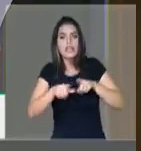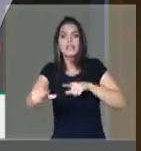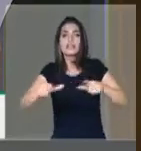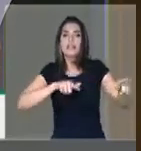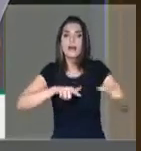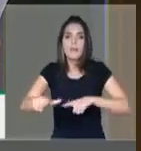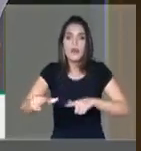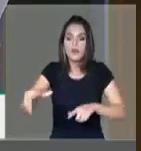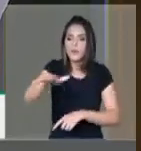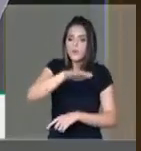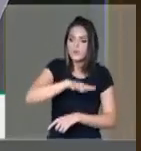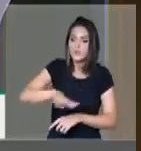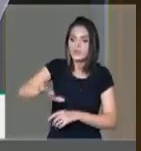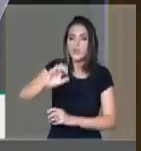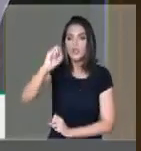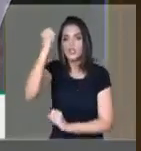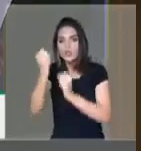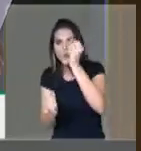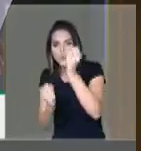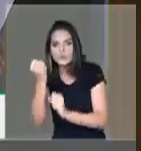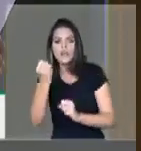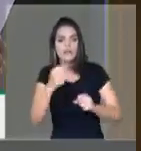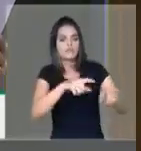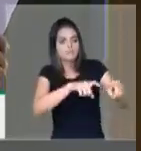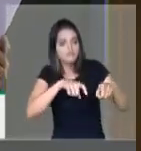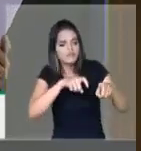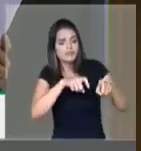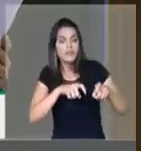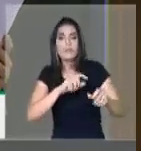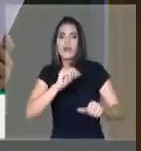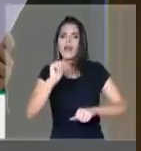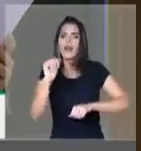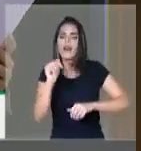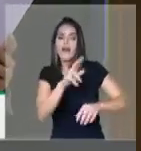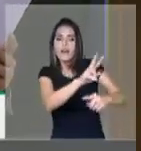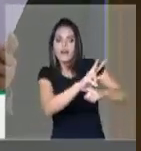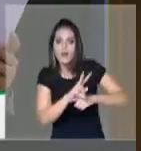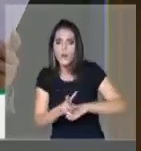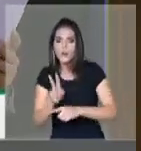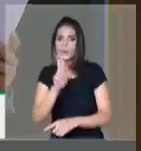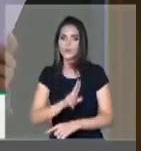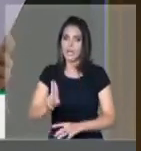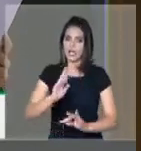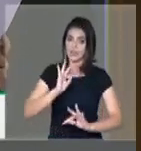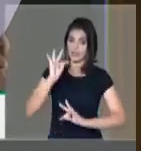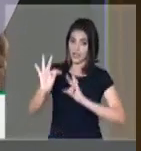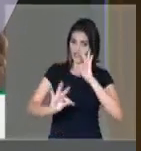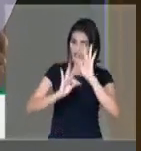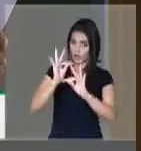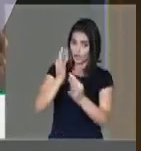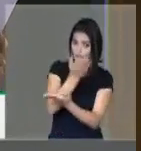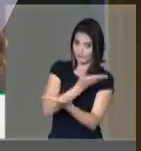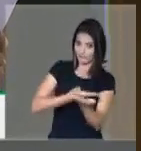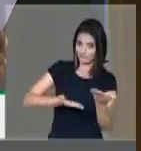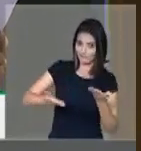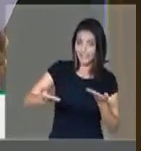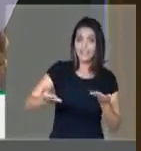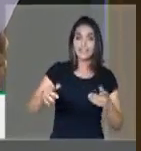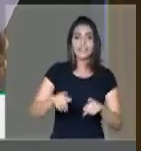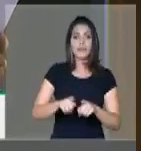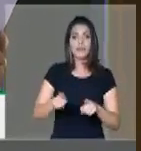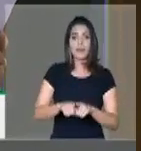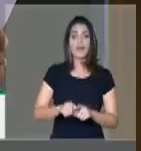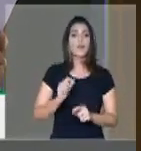setor produtivo para transferência e inovação tecnológicas. Para tanto, recursos